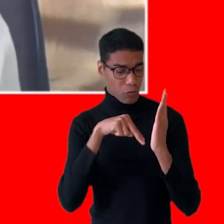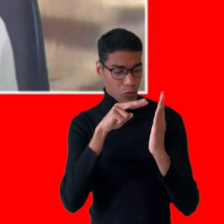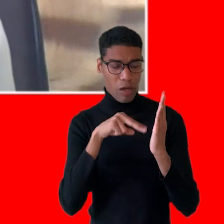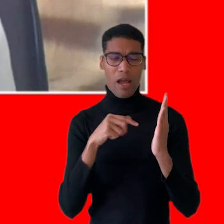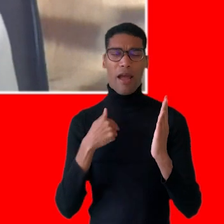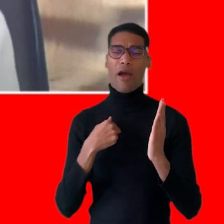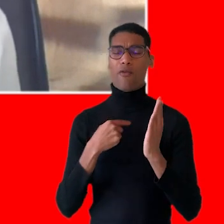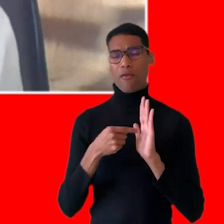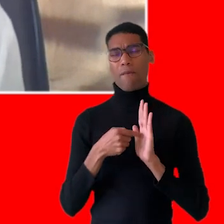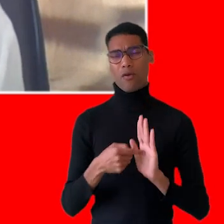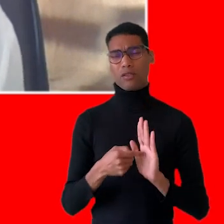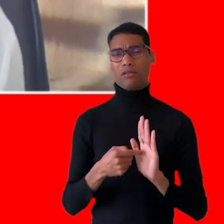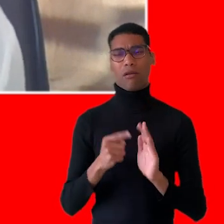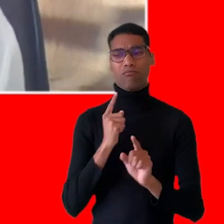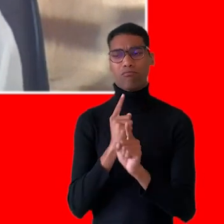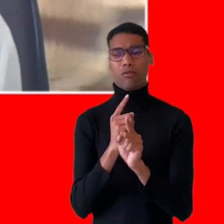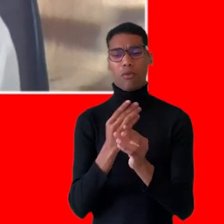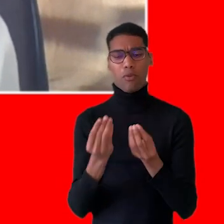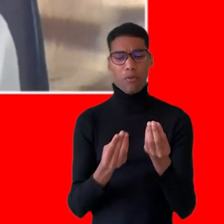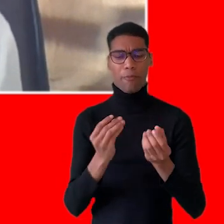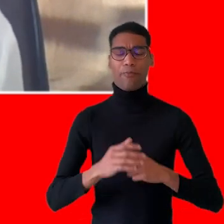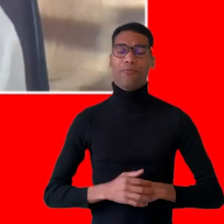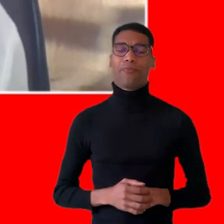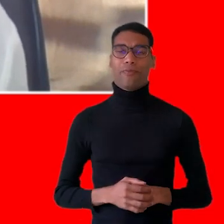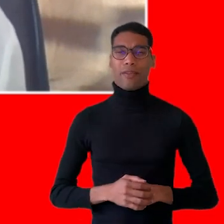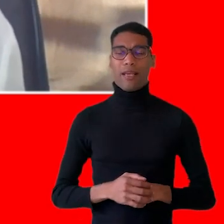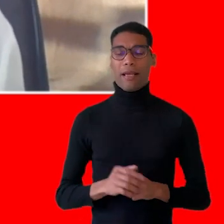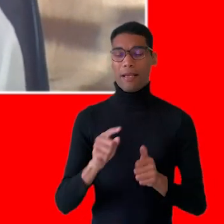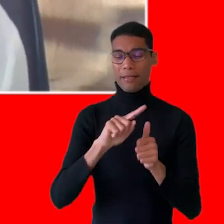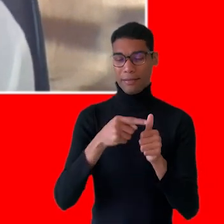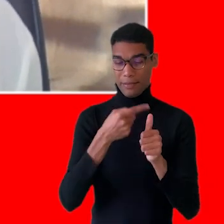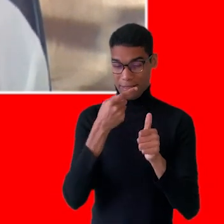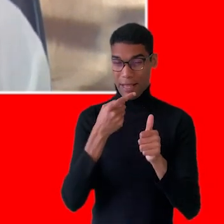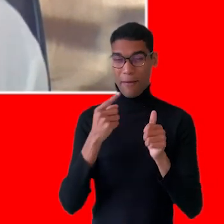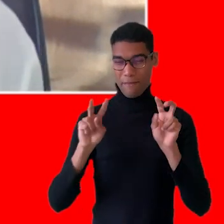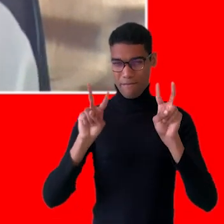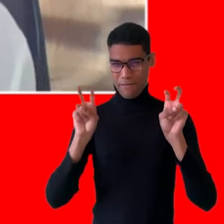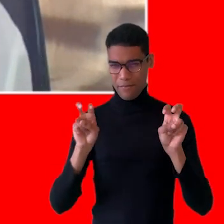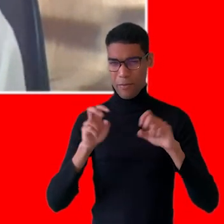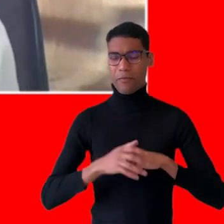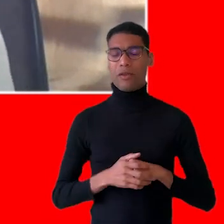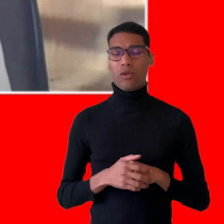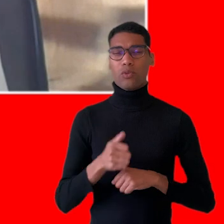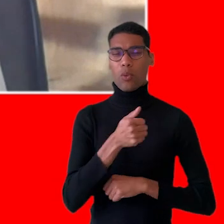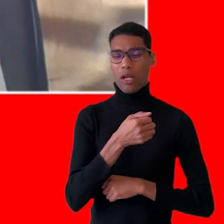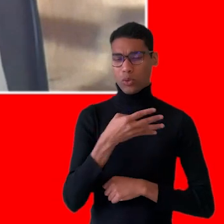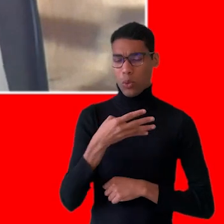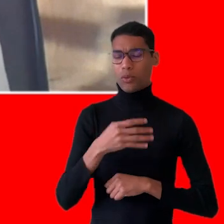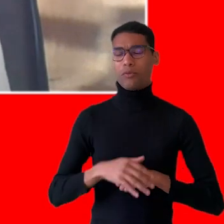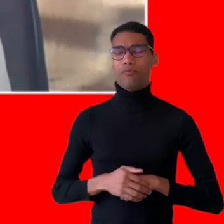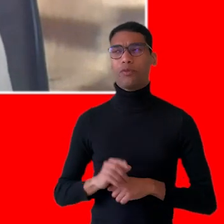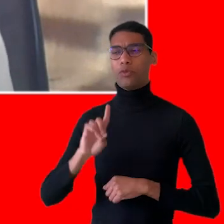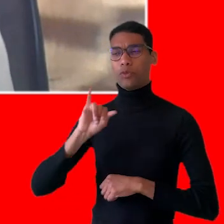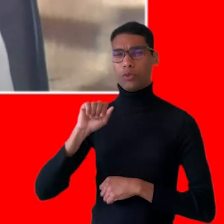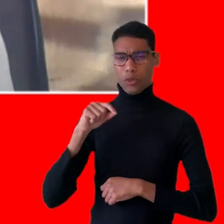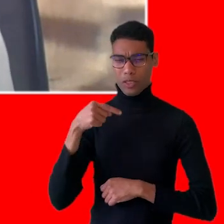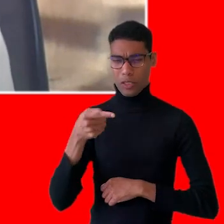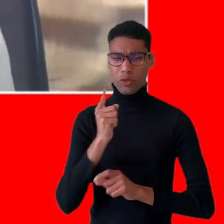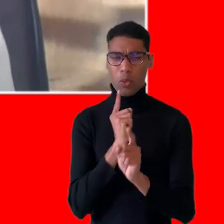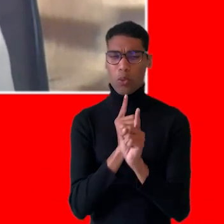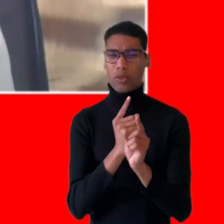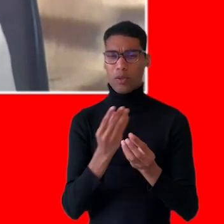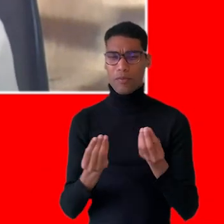ele aparece, né? Primeiramente, esse tema do 14 e do dia seguinte apareceu num trabalho